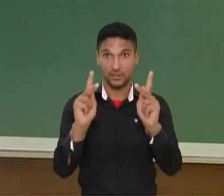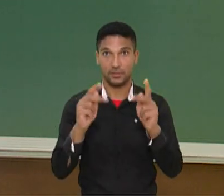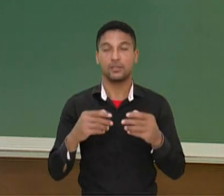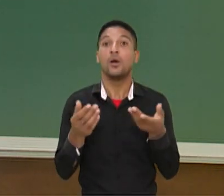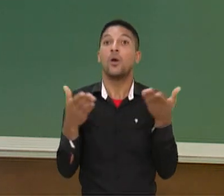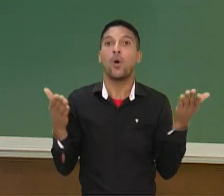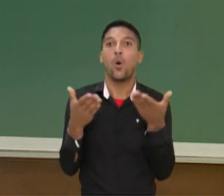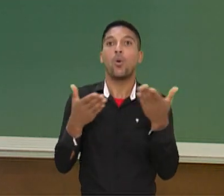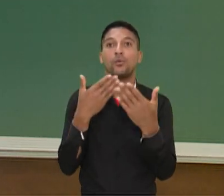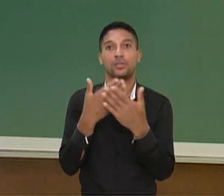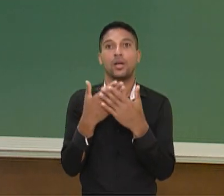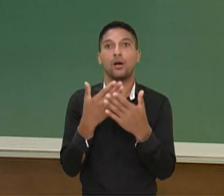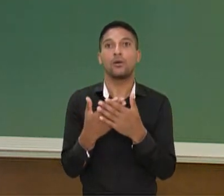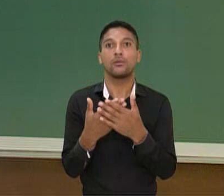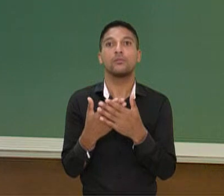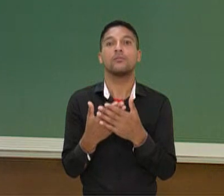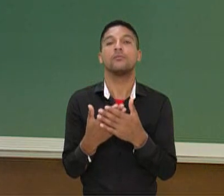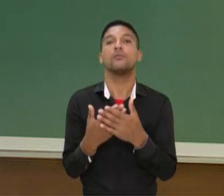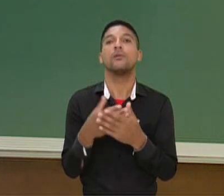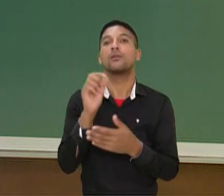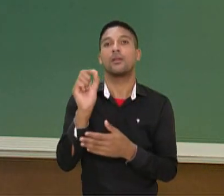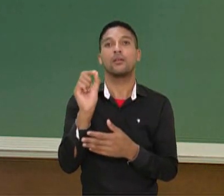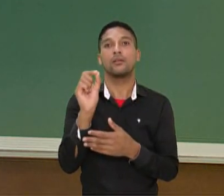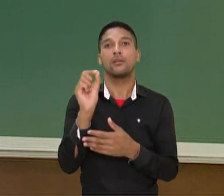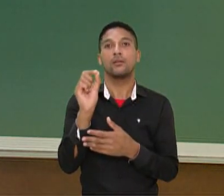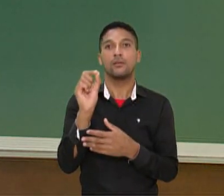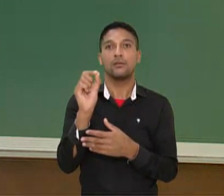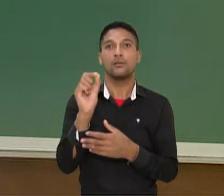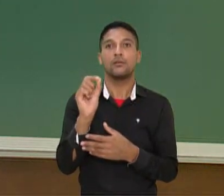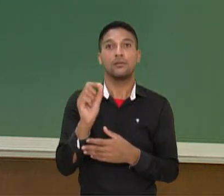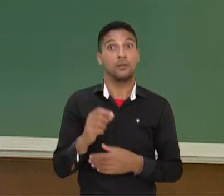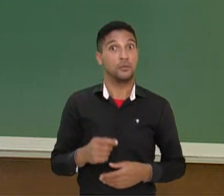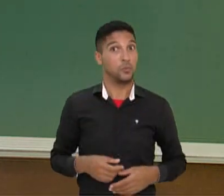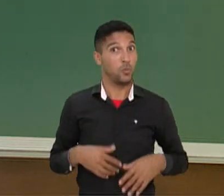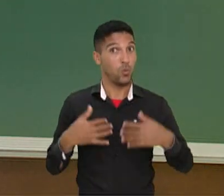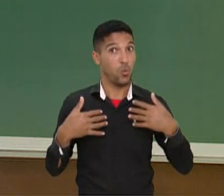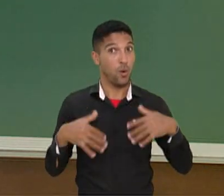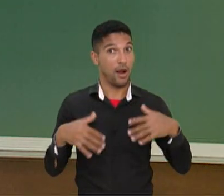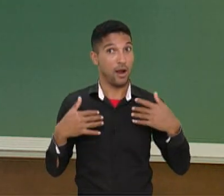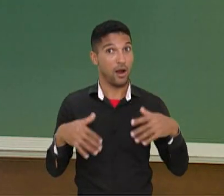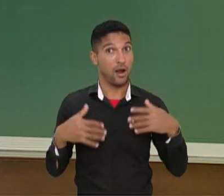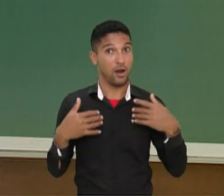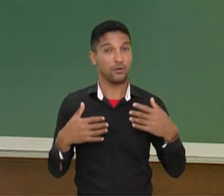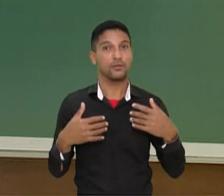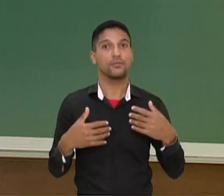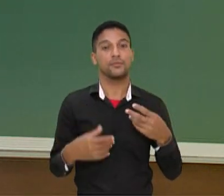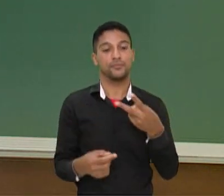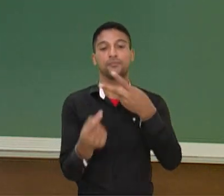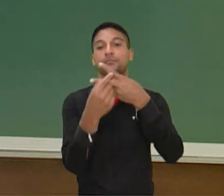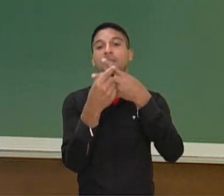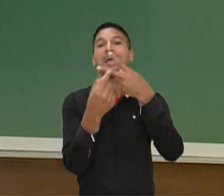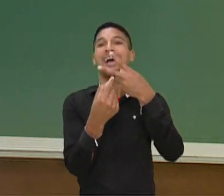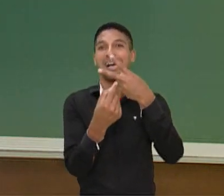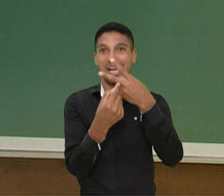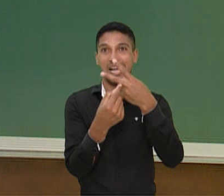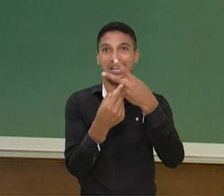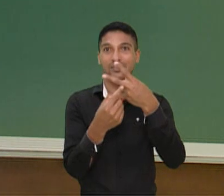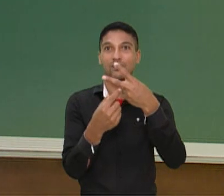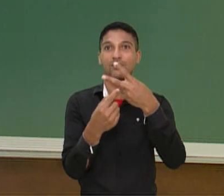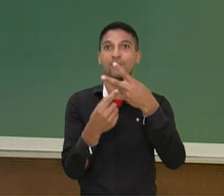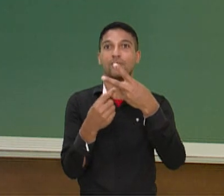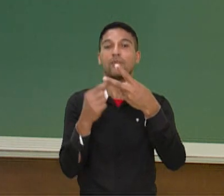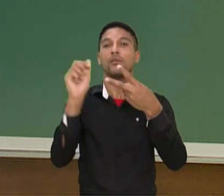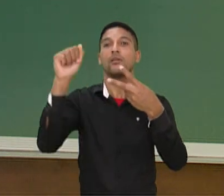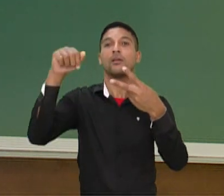nós trabalhamos hoje? Hoje nós suamos, hein? Hoje nós vimos ângulos de um polígono e a soma desses